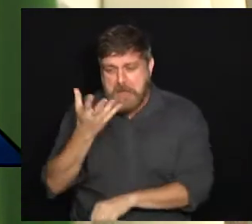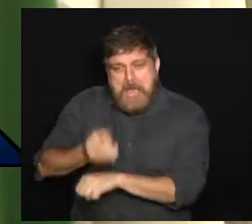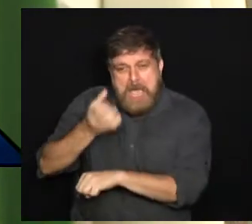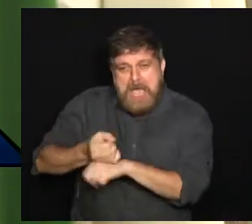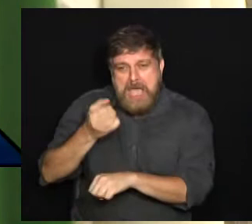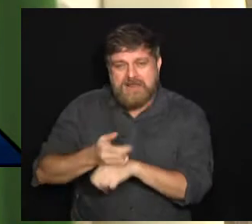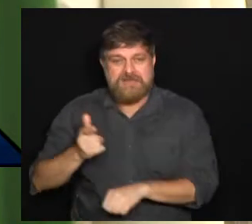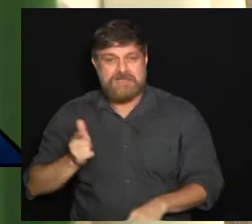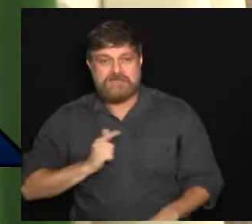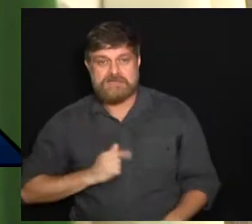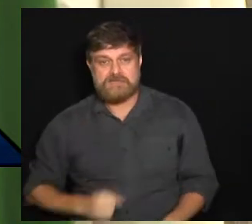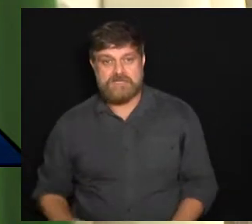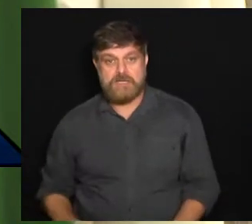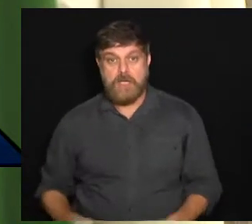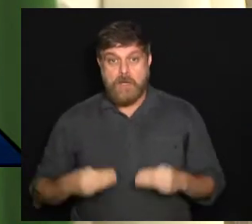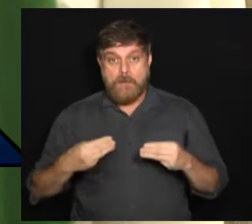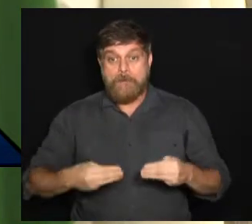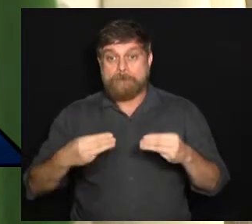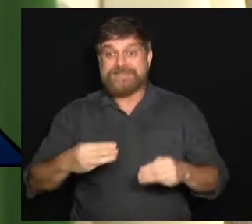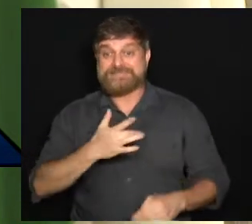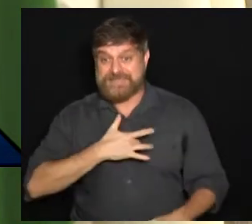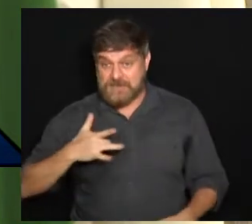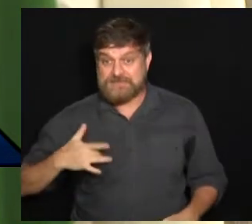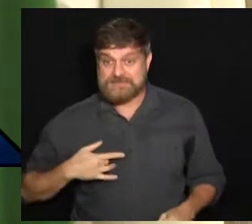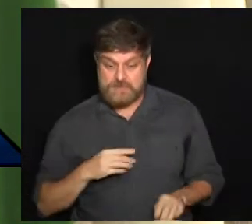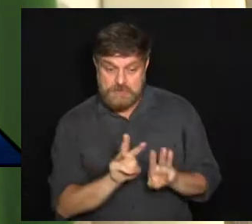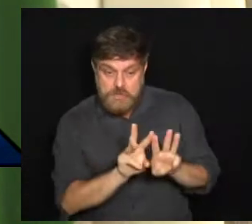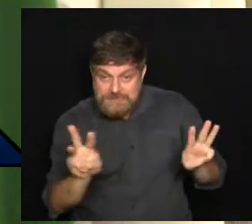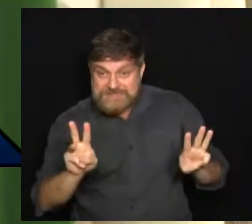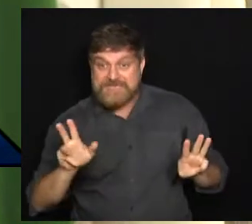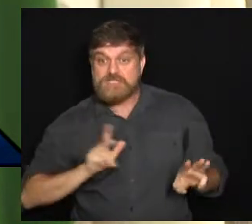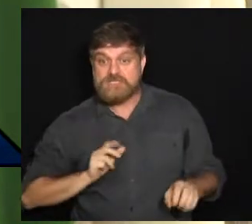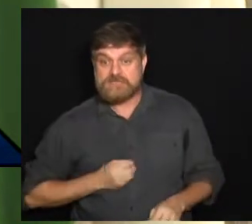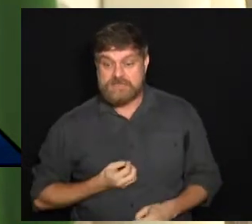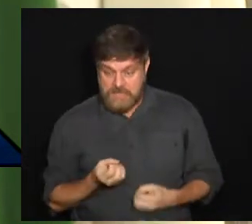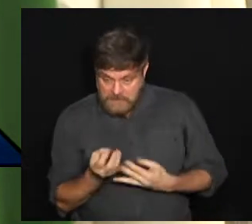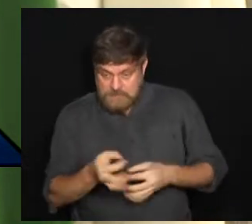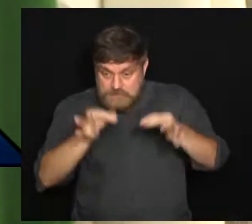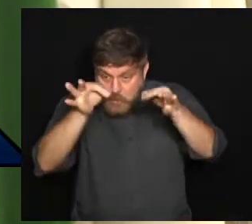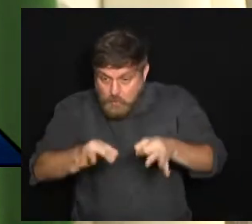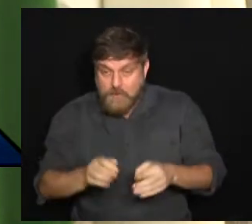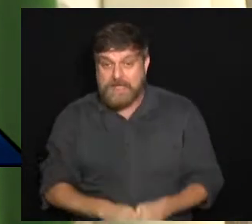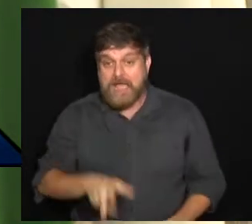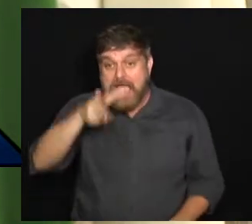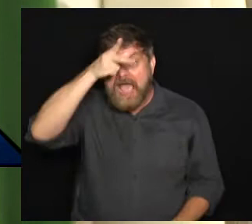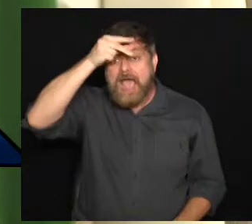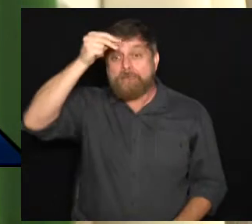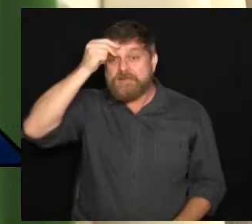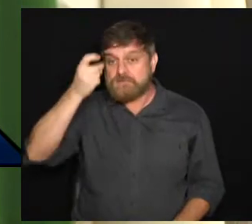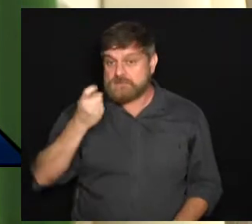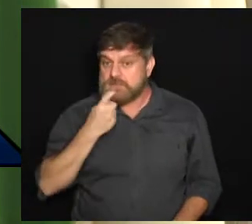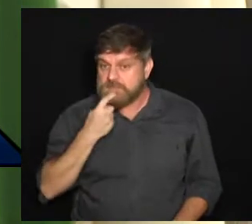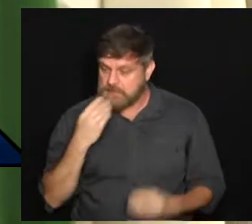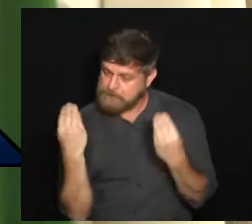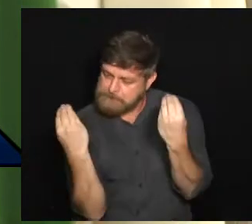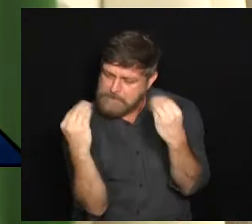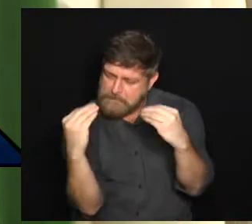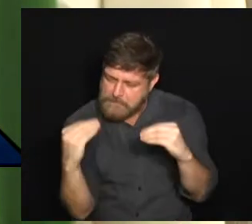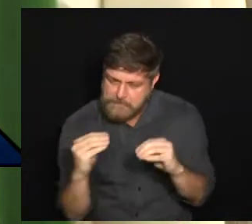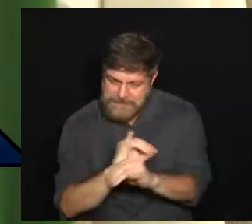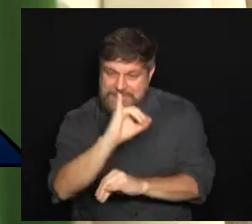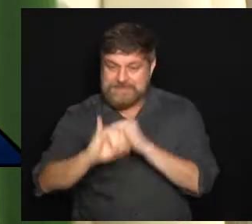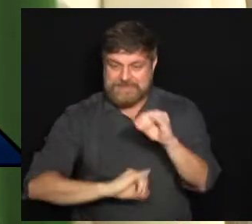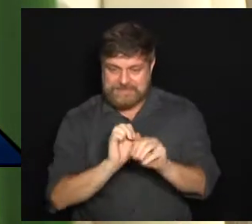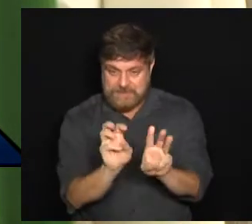Tem o site do Ministério da Saúde tem boas informações, a Prefeitura de Campinas está tomando medidas e tem informativo, né? O ideal é